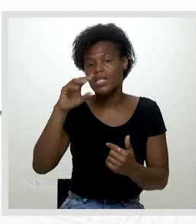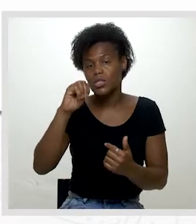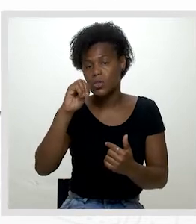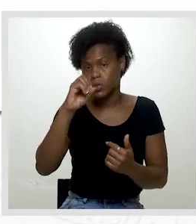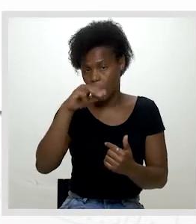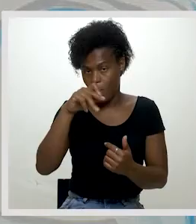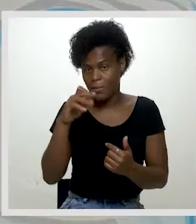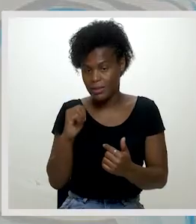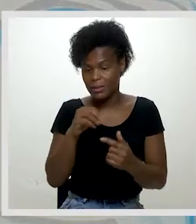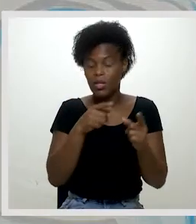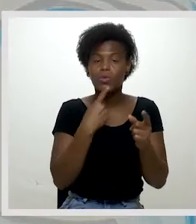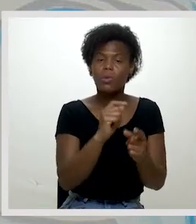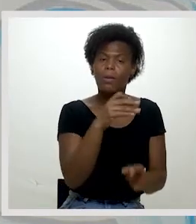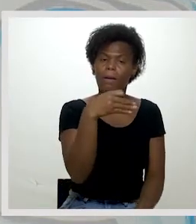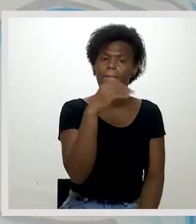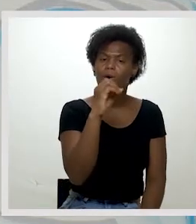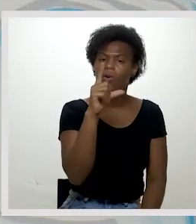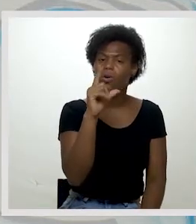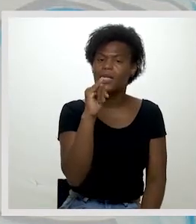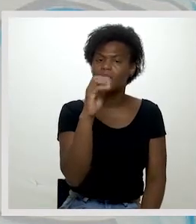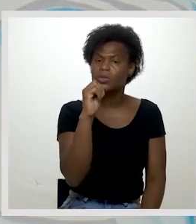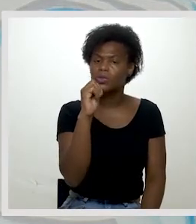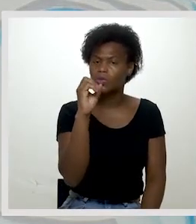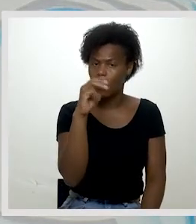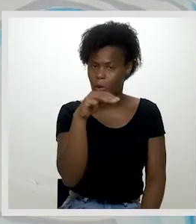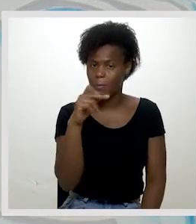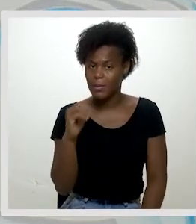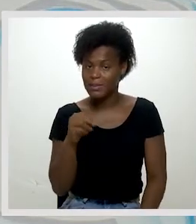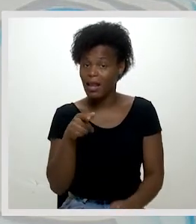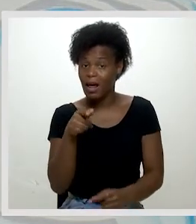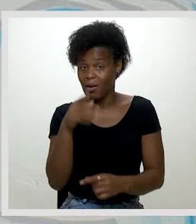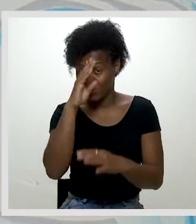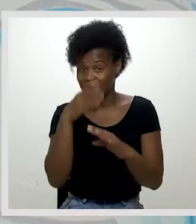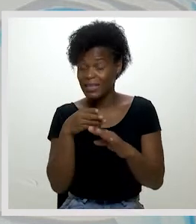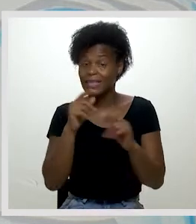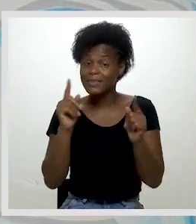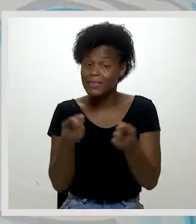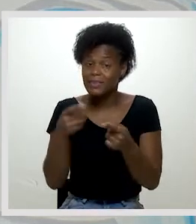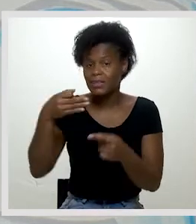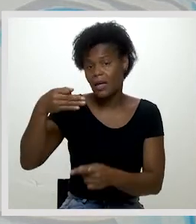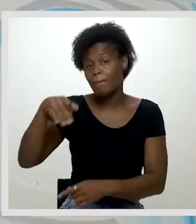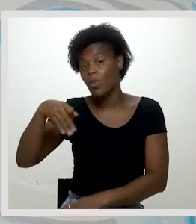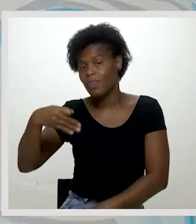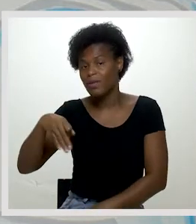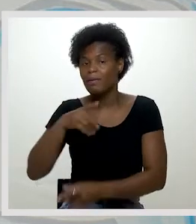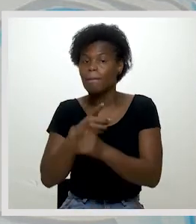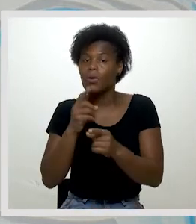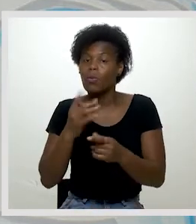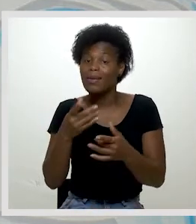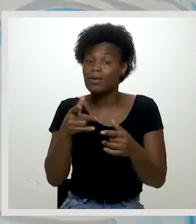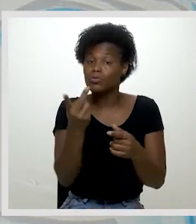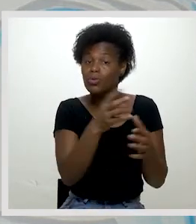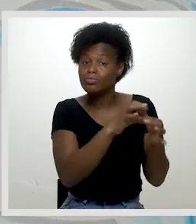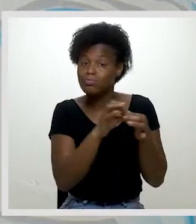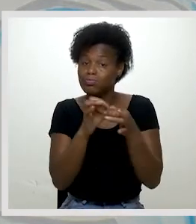esses polissomas são nelas que acontece precisamente a síntese de proteína. Porque quando estão